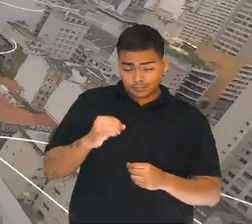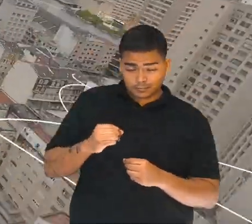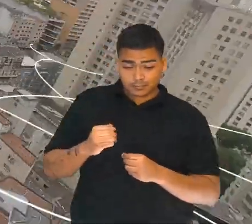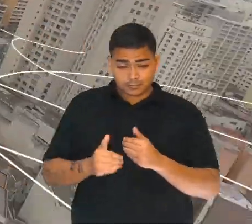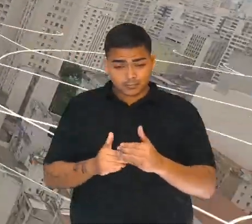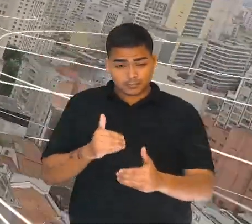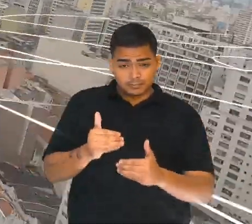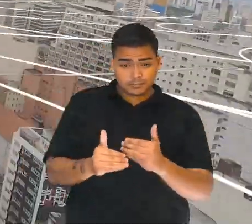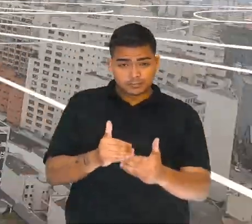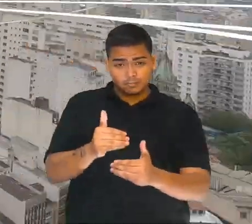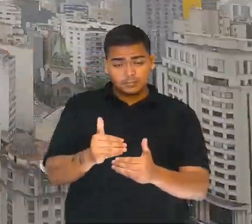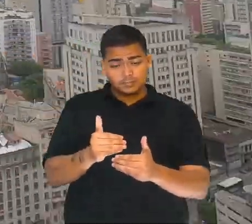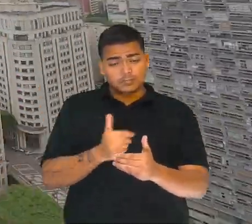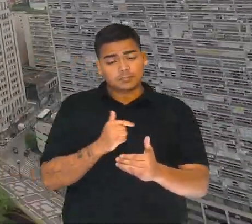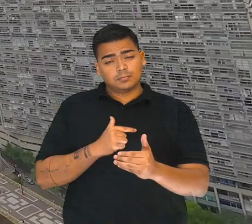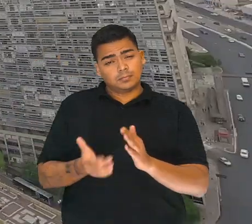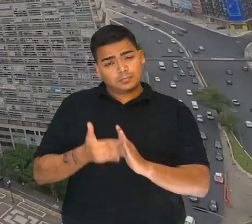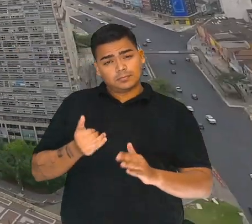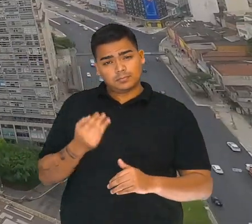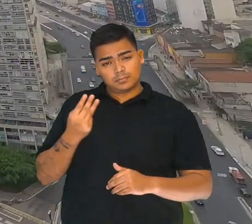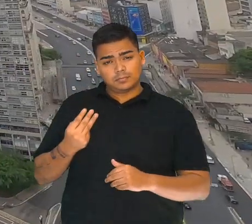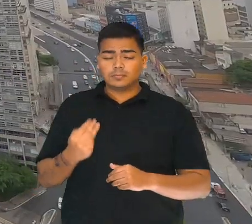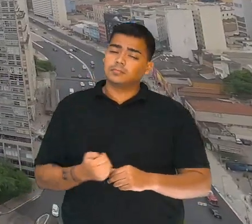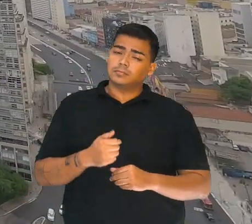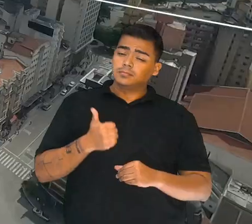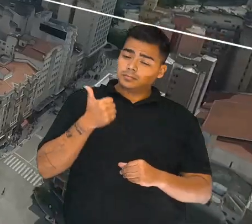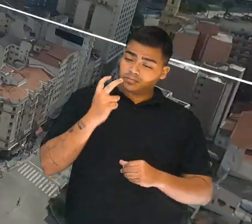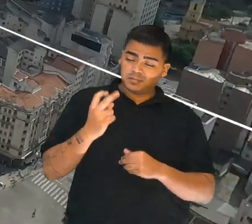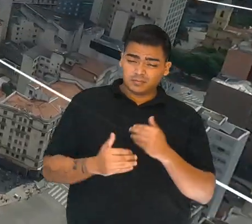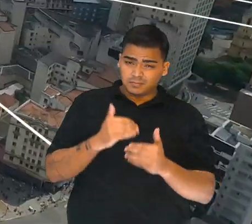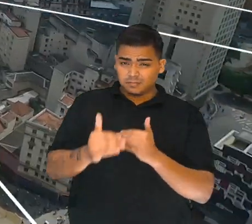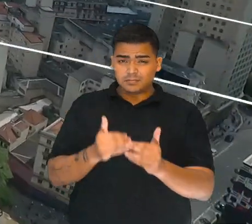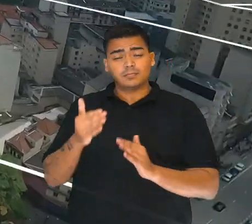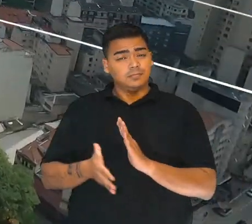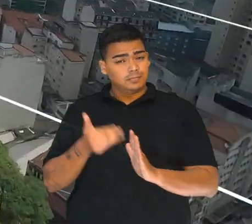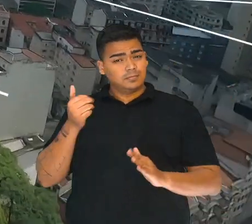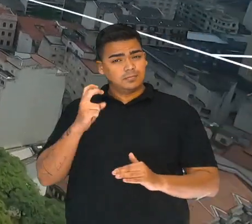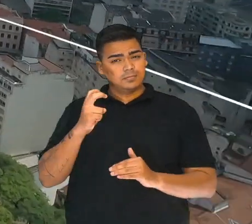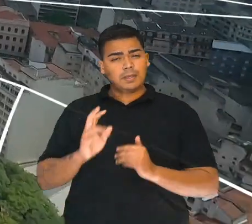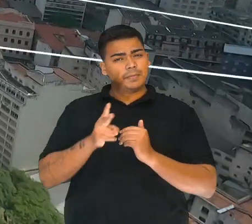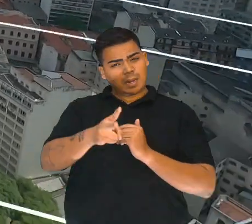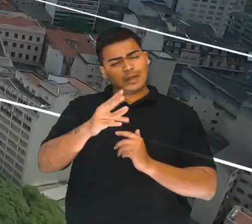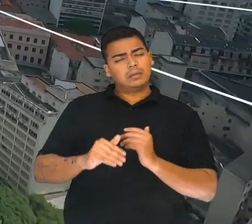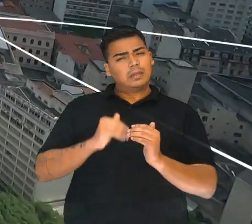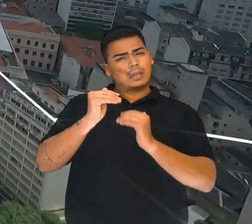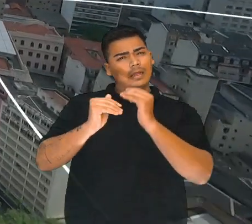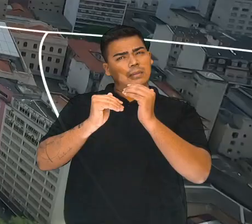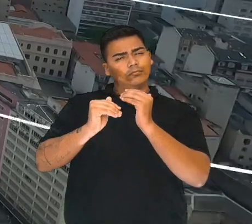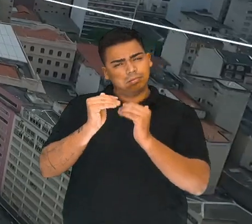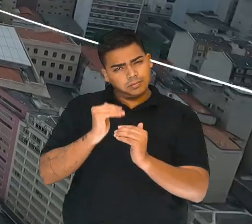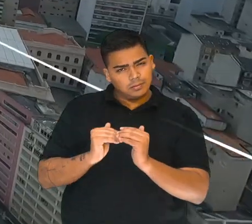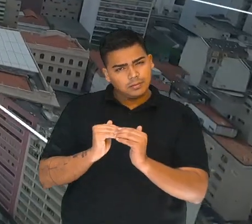10 passos e aí escolha um desses 3. Dê mais 15 passos e escolha um desses 5. Dê mais